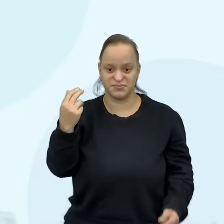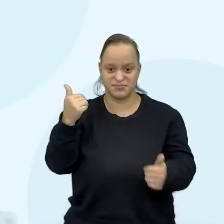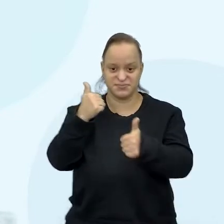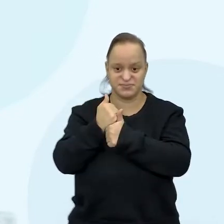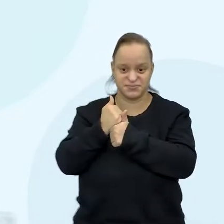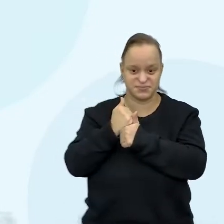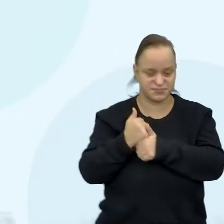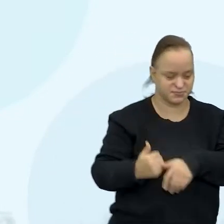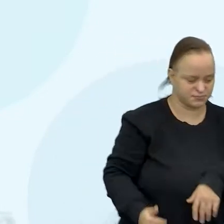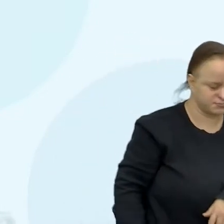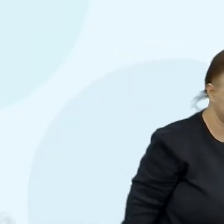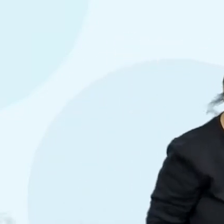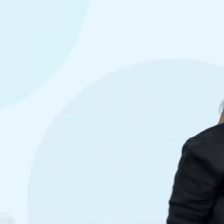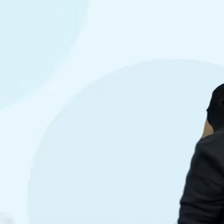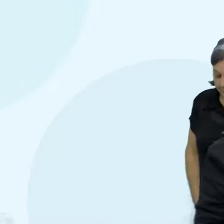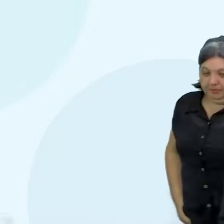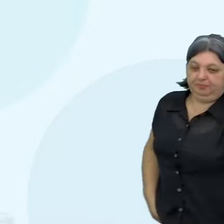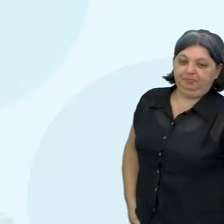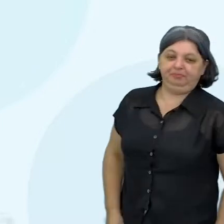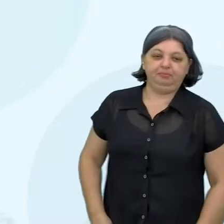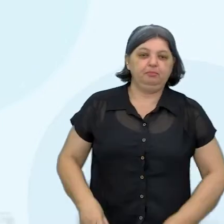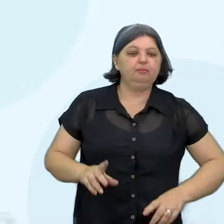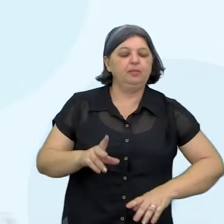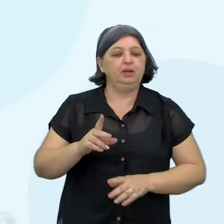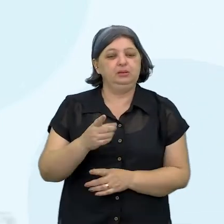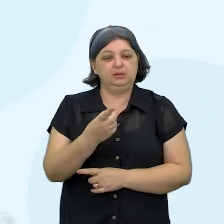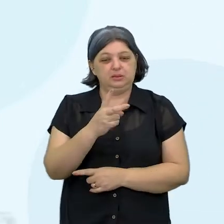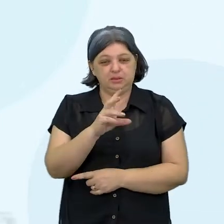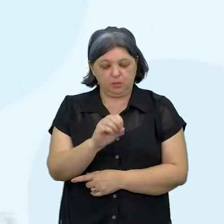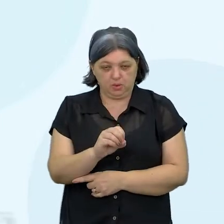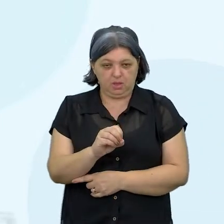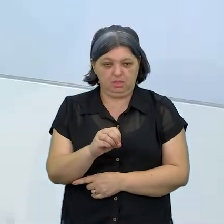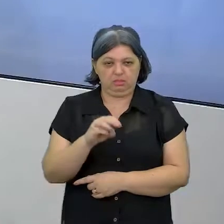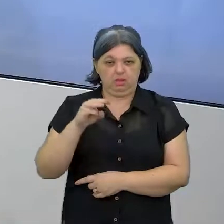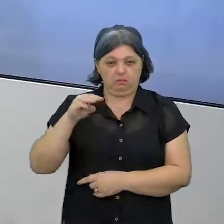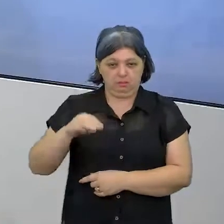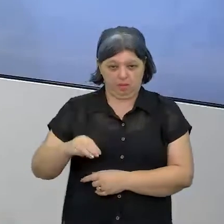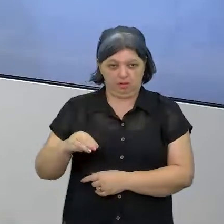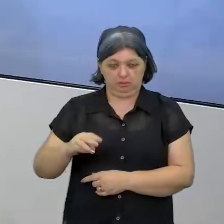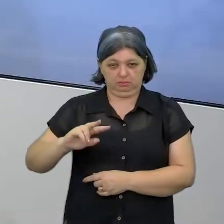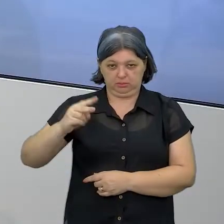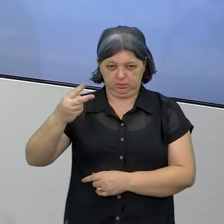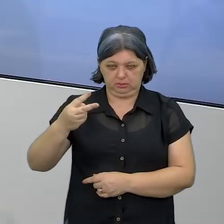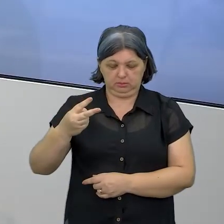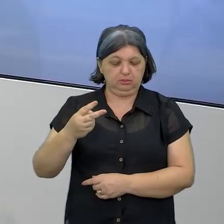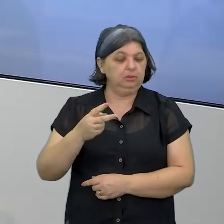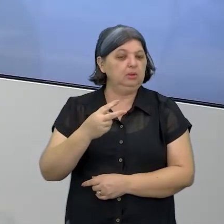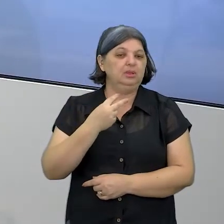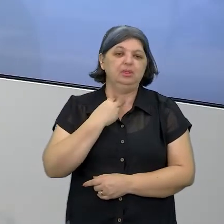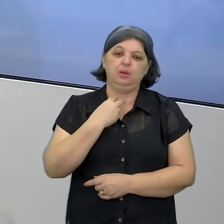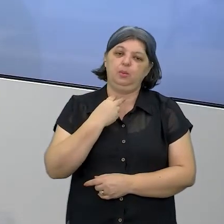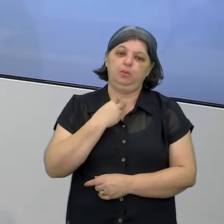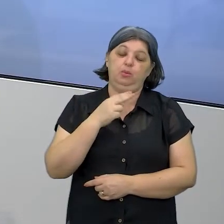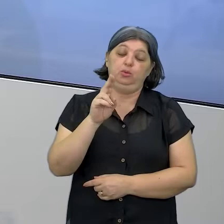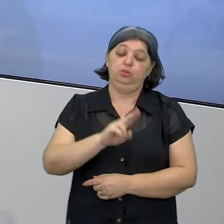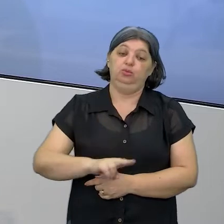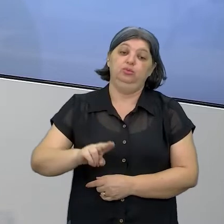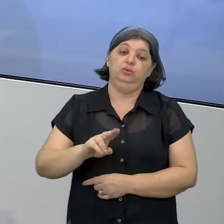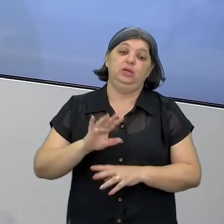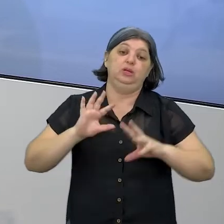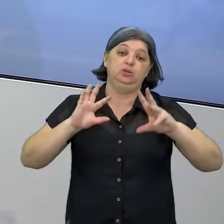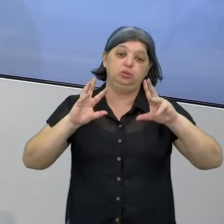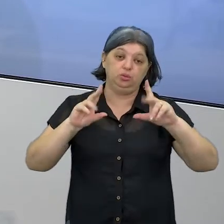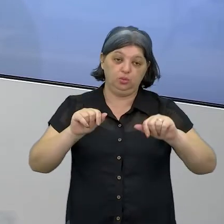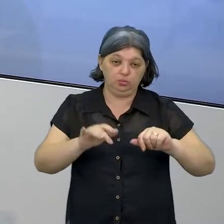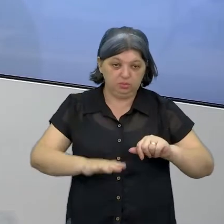no total. Só que desses 150 metros, eu não posso usar todos esse espaço